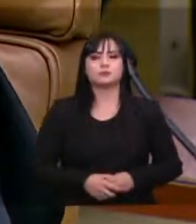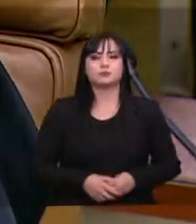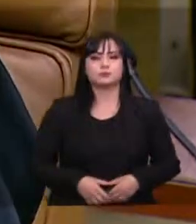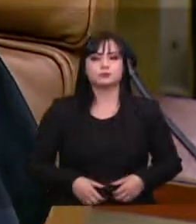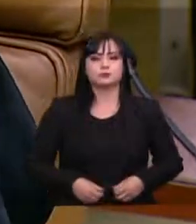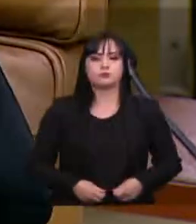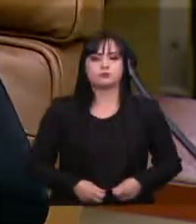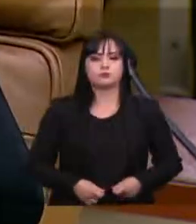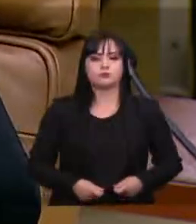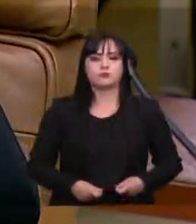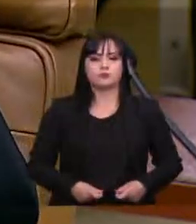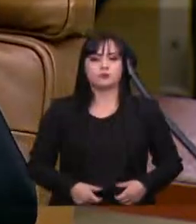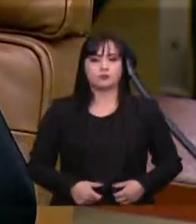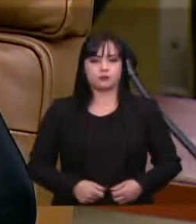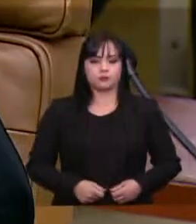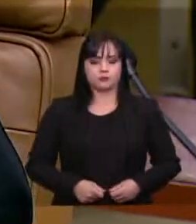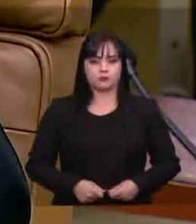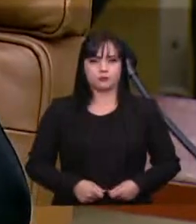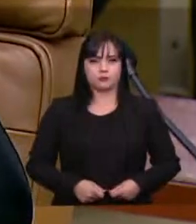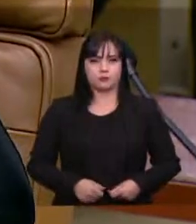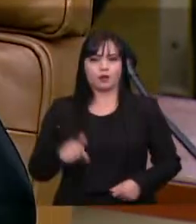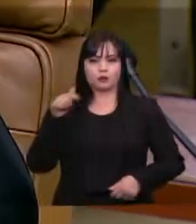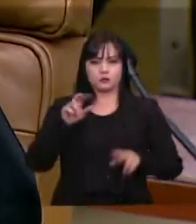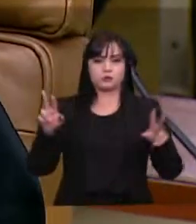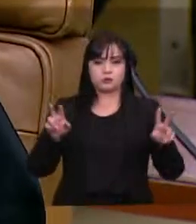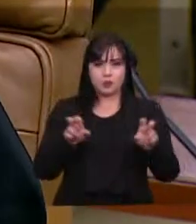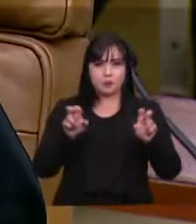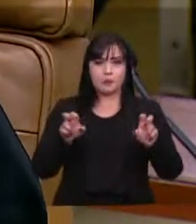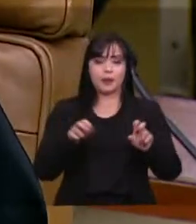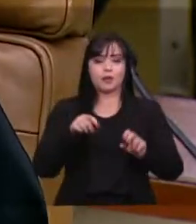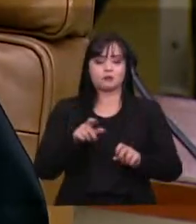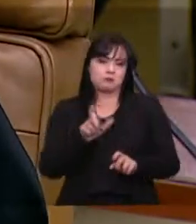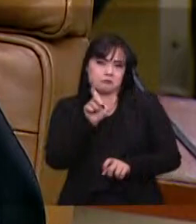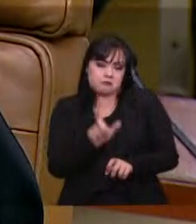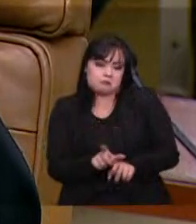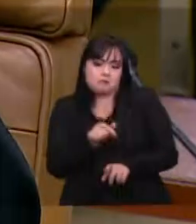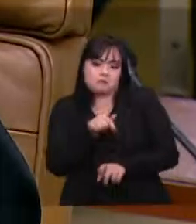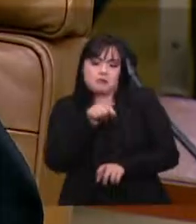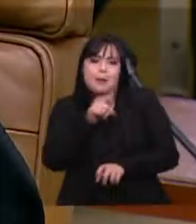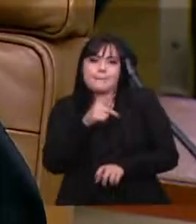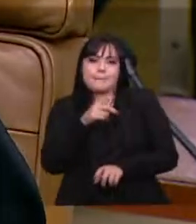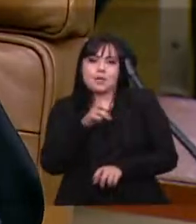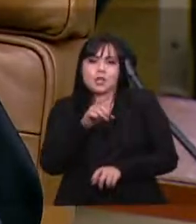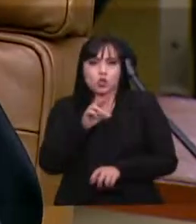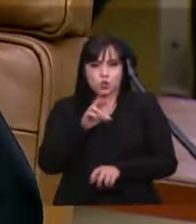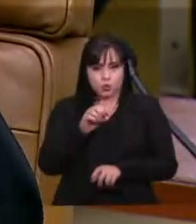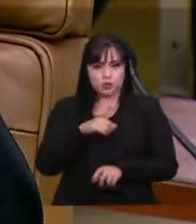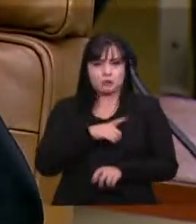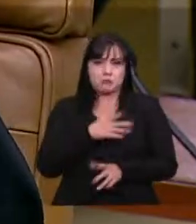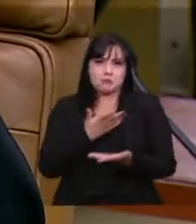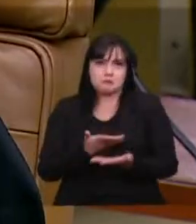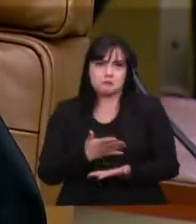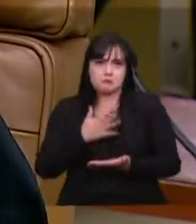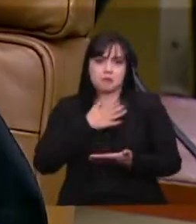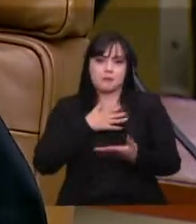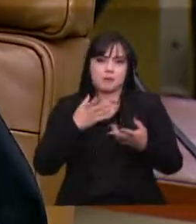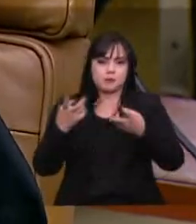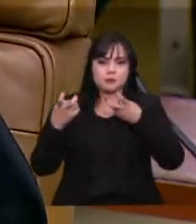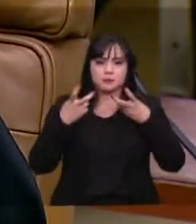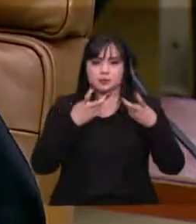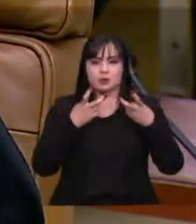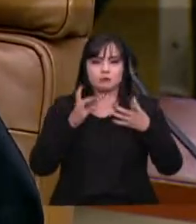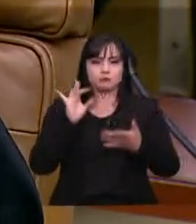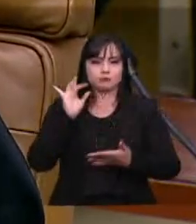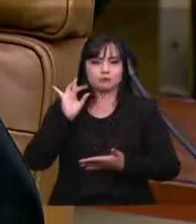o que quanto a este ponto e a Pedro Paulo impõe-se prolação e meu modo de verde